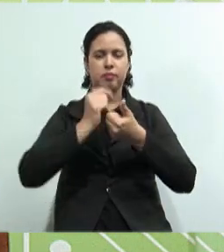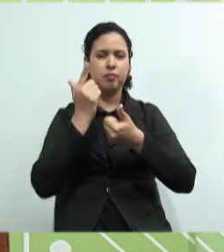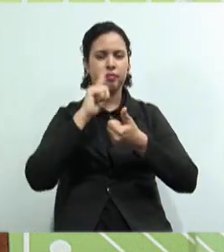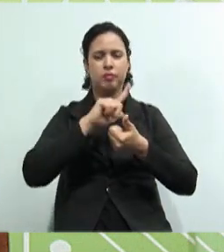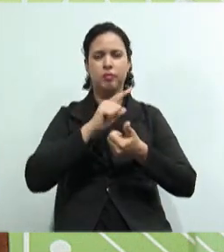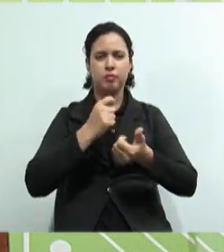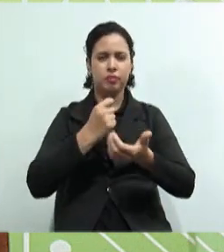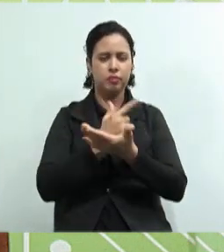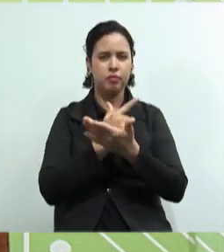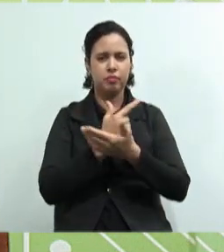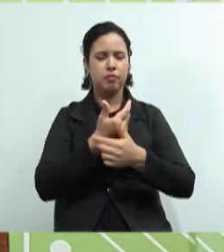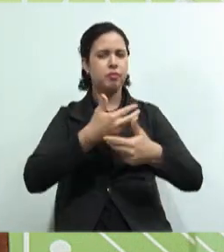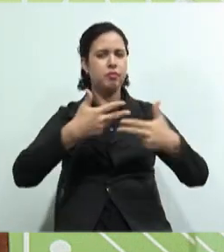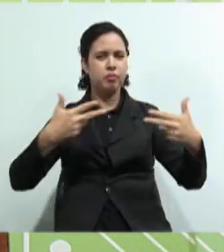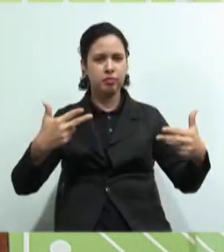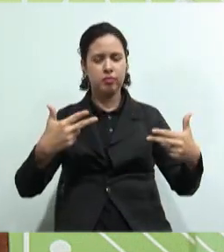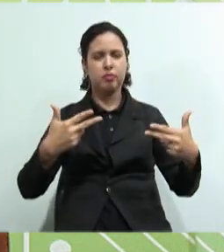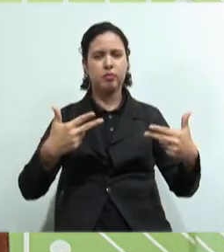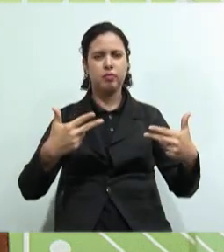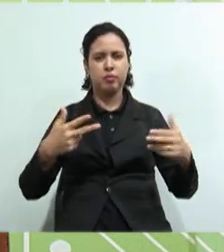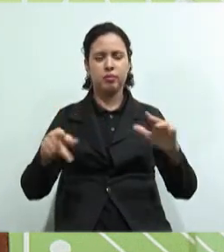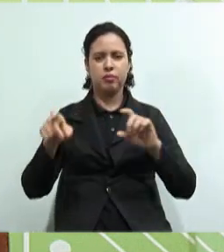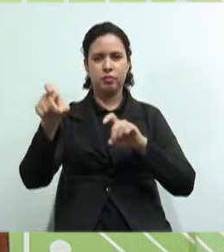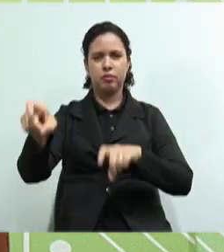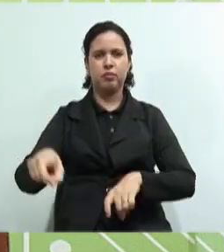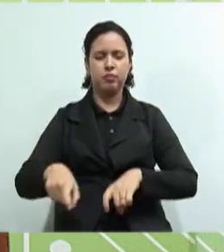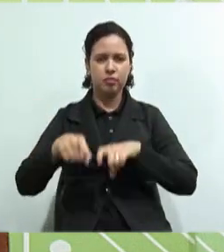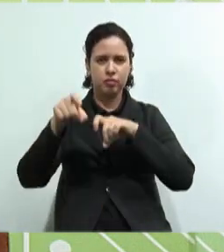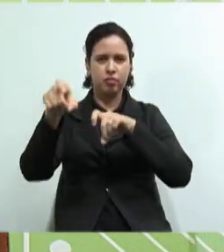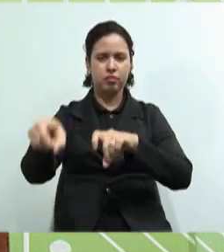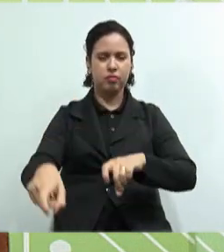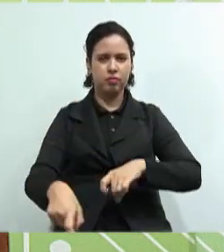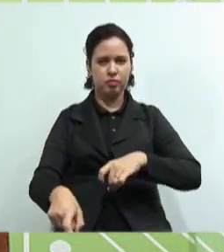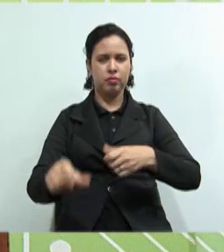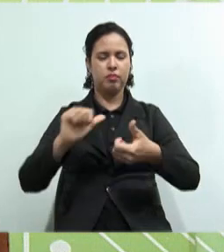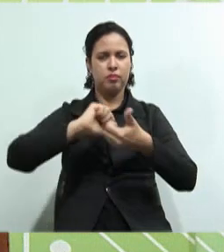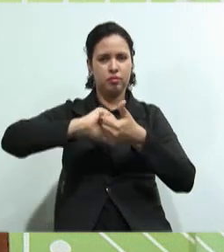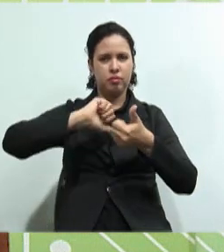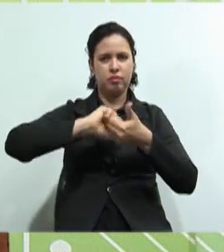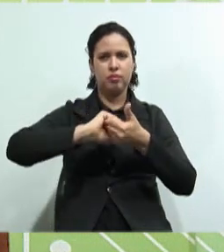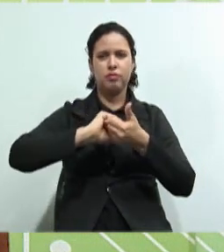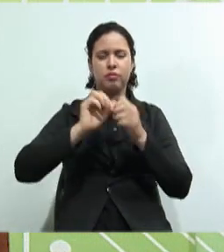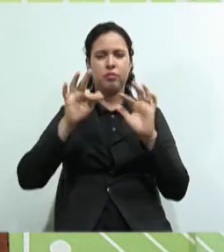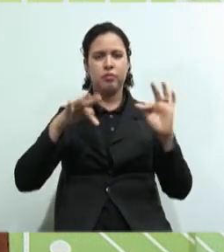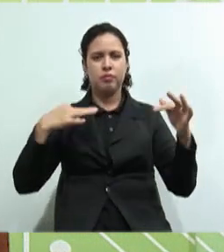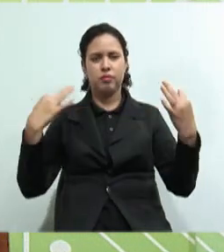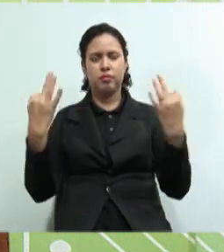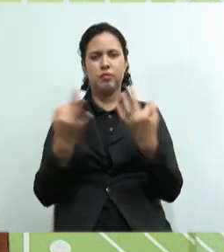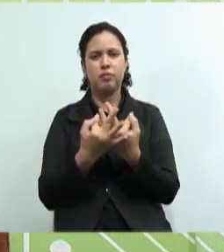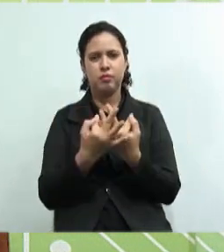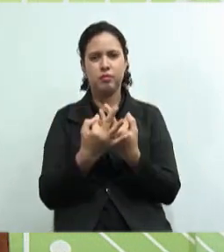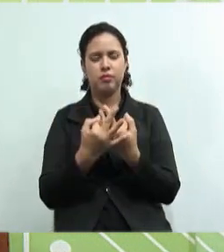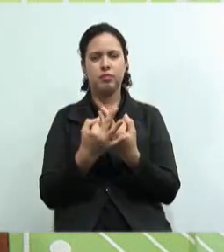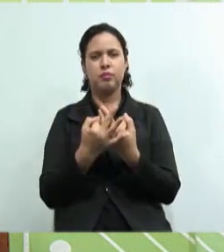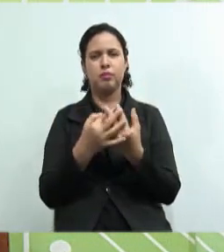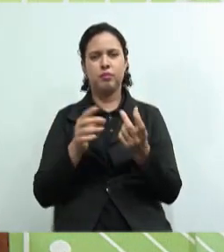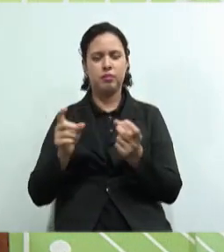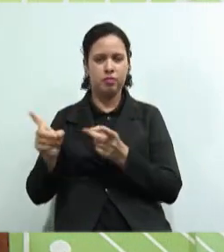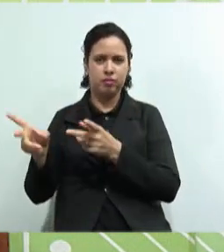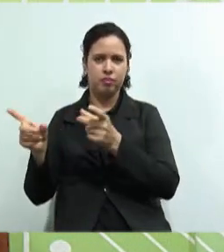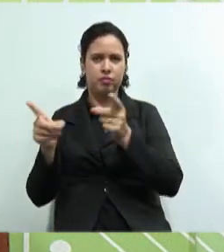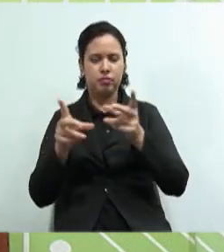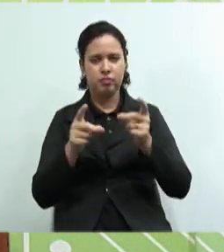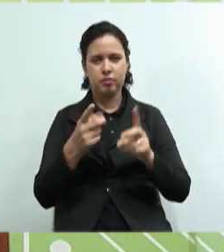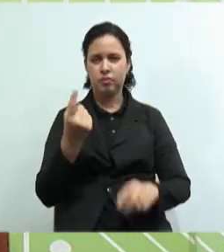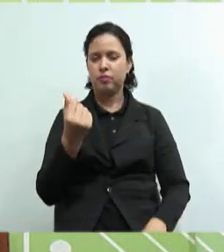adquirir vários produtos que vêm da roça, produtos que são produzidos com qualidade pela família, e lá a gente vai comercializar eles por